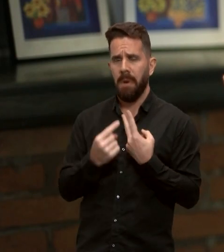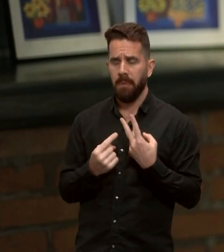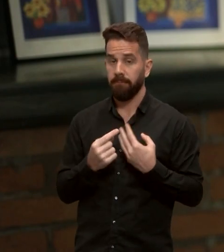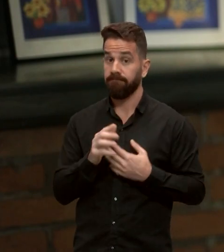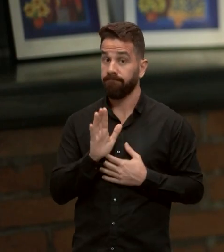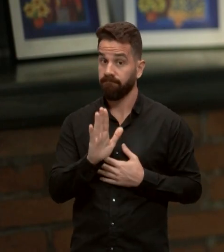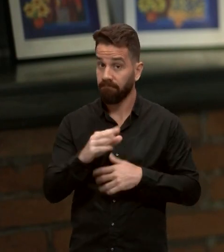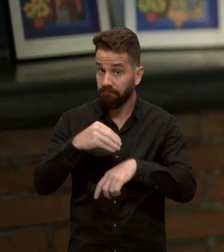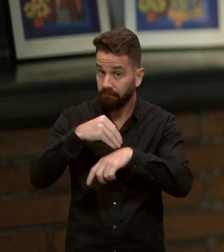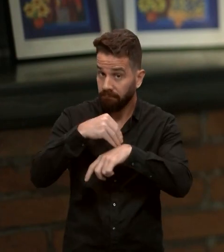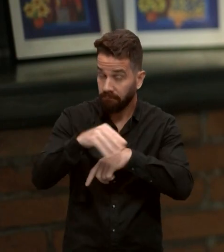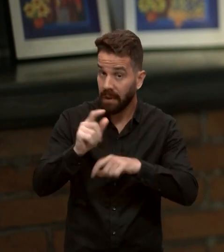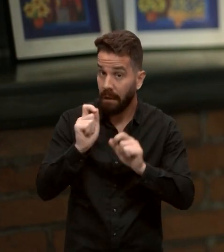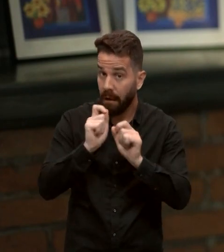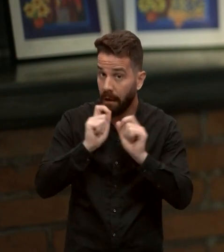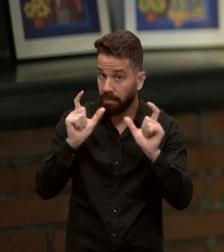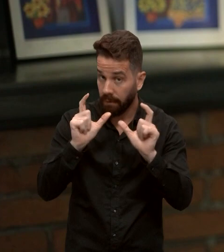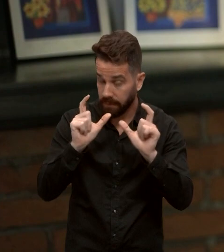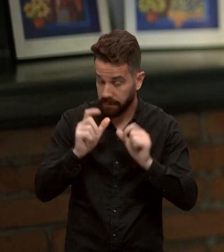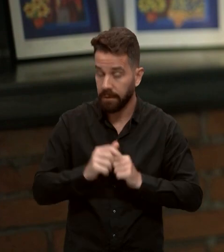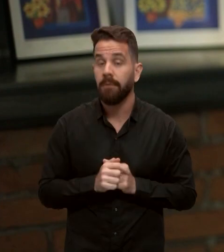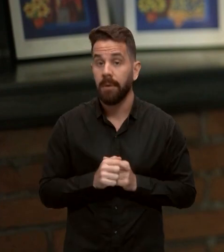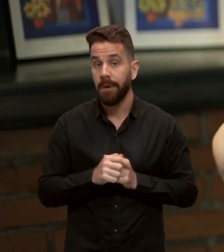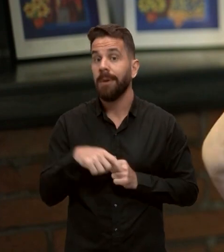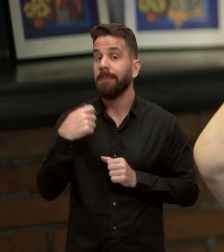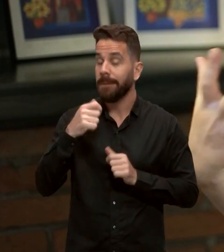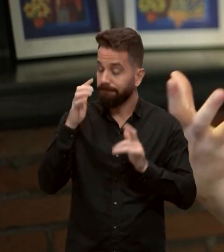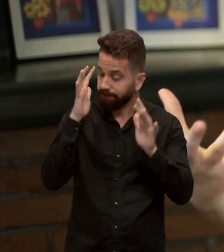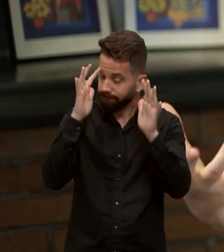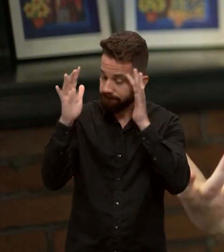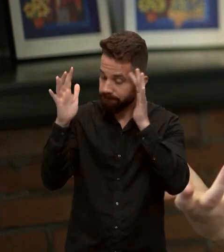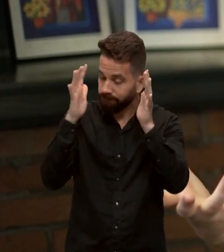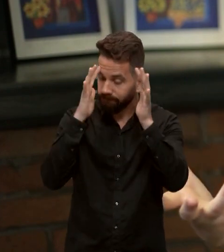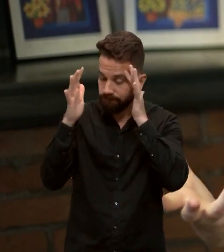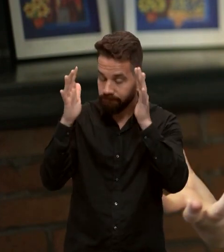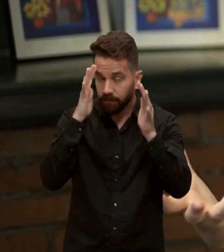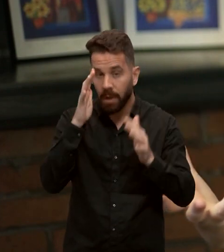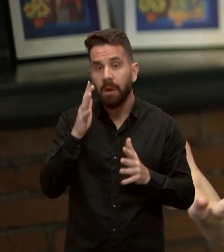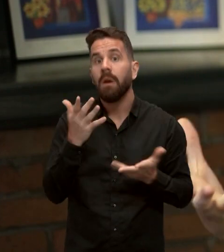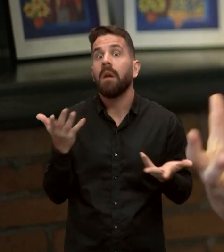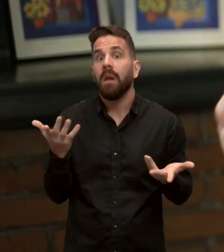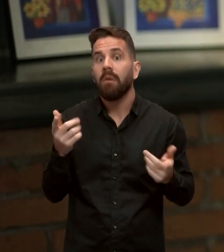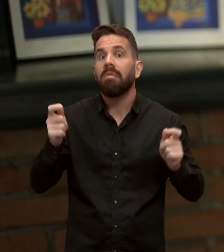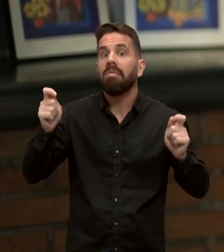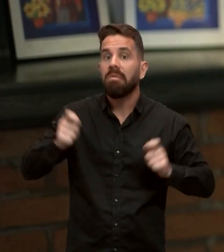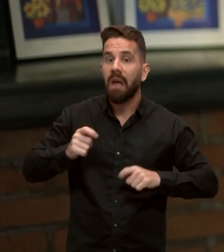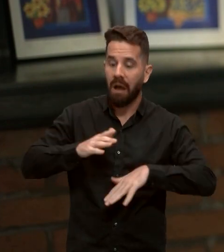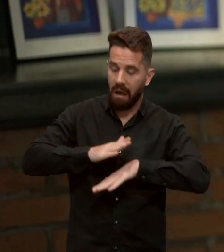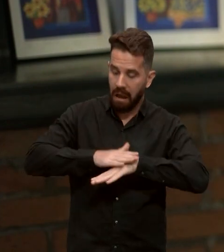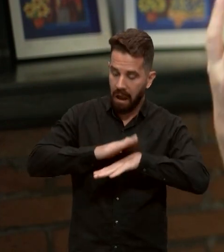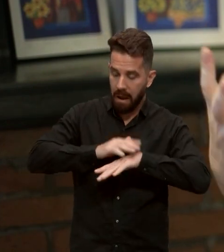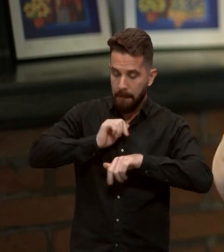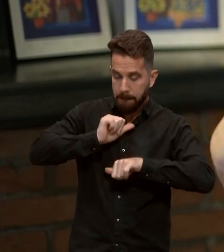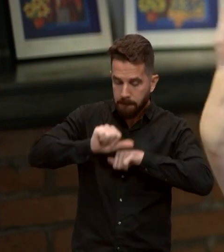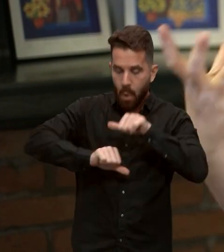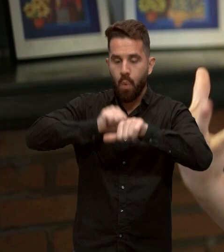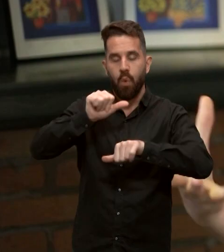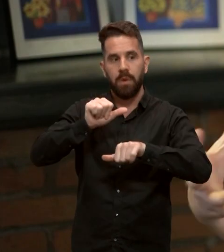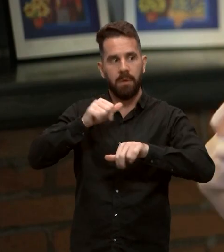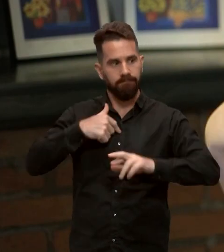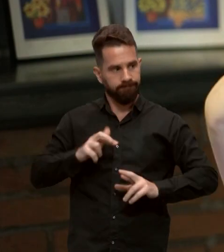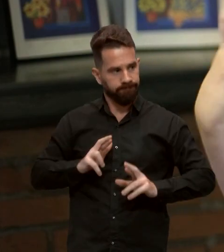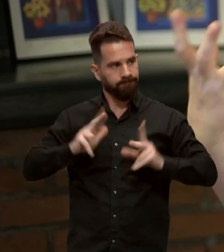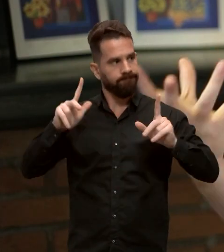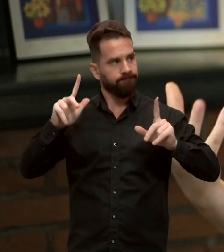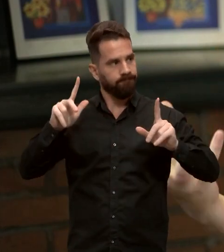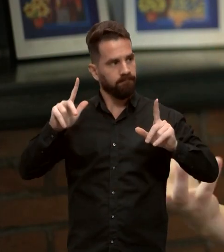um alerta seria isso: repensar o que pode ser feito de diferente. Será que você está só